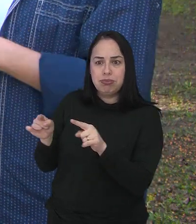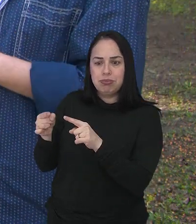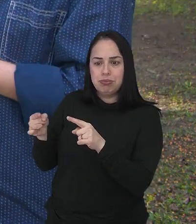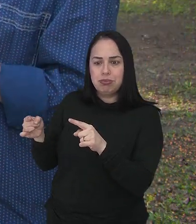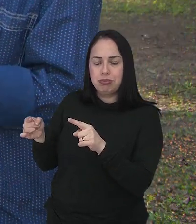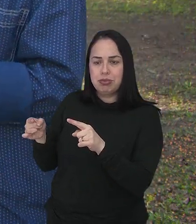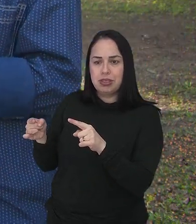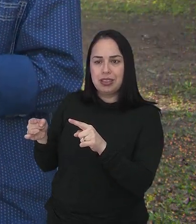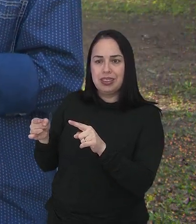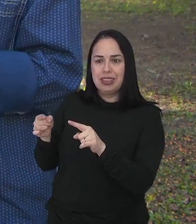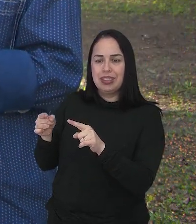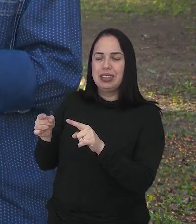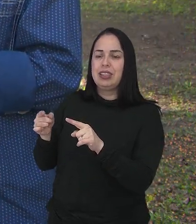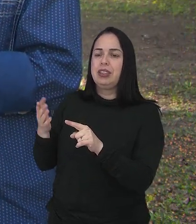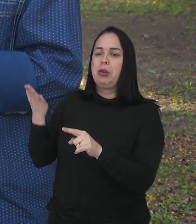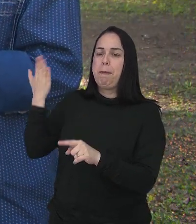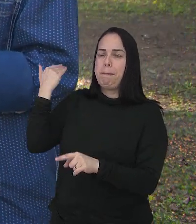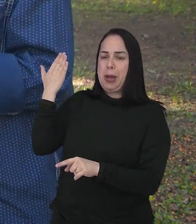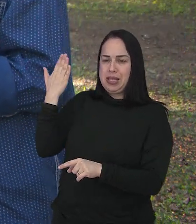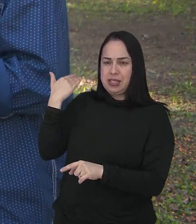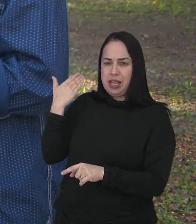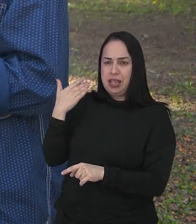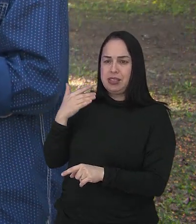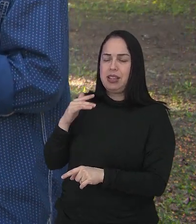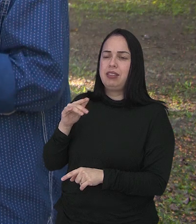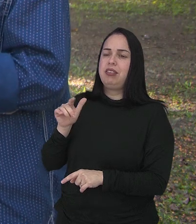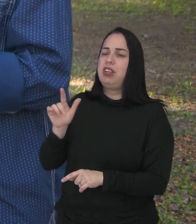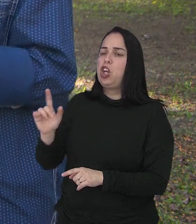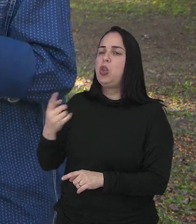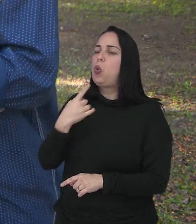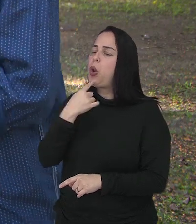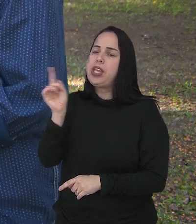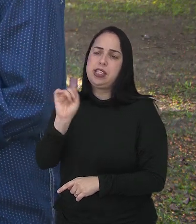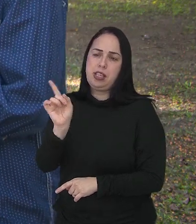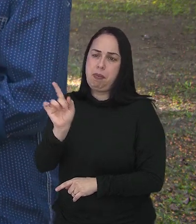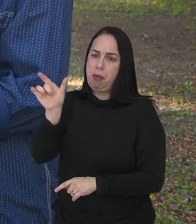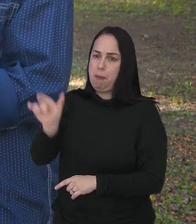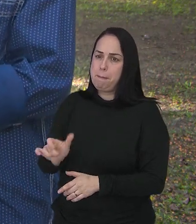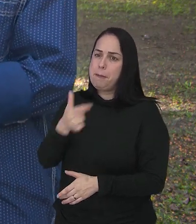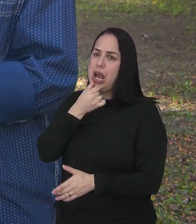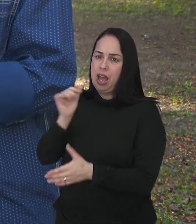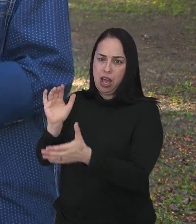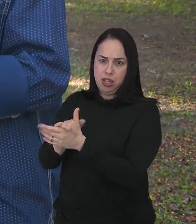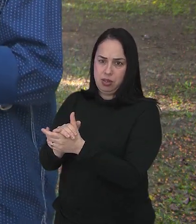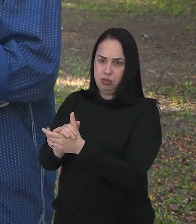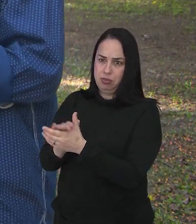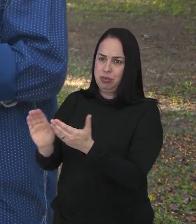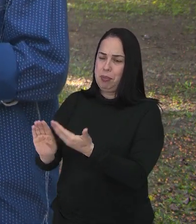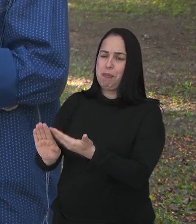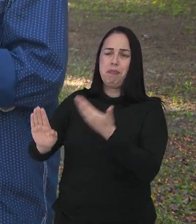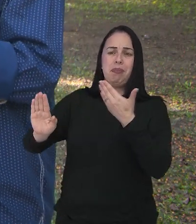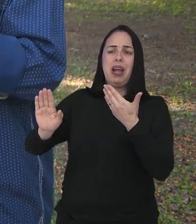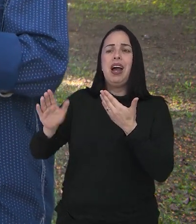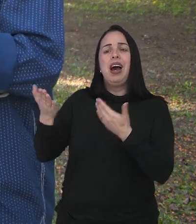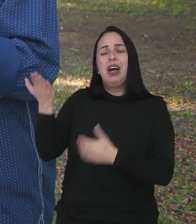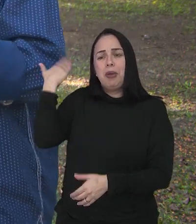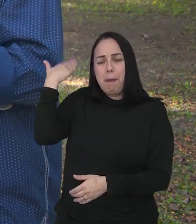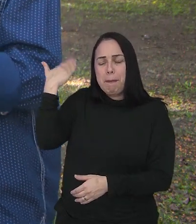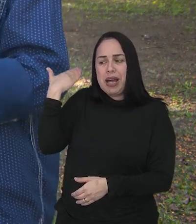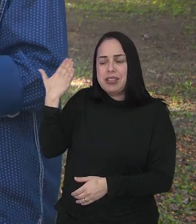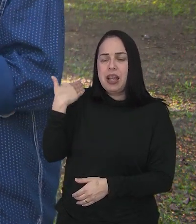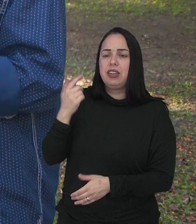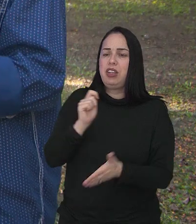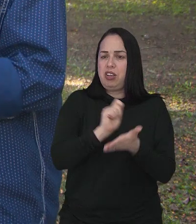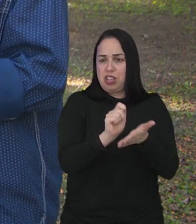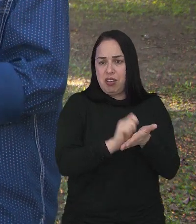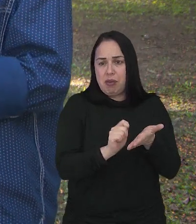conhecer o meu marido, porque era música de tristeza. Meu marido atual. Eu sou tão feliz com ele que depois que eu conheci, a gente fez algumas